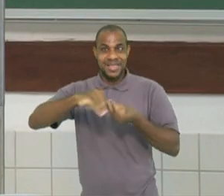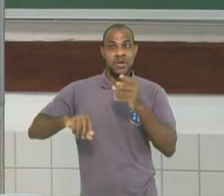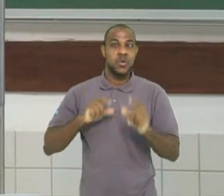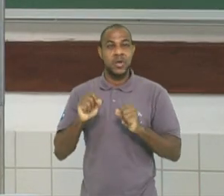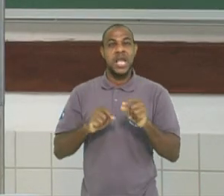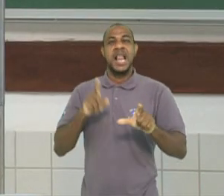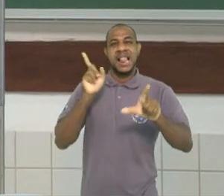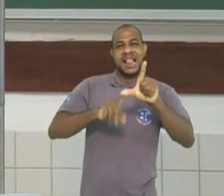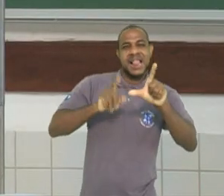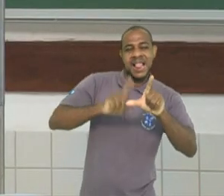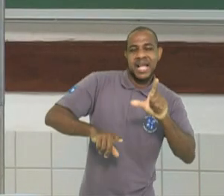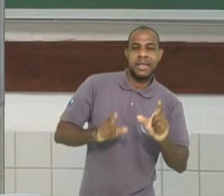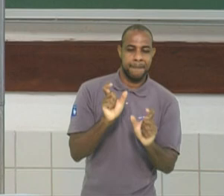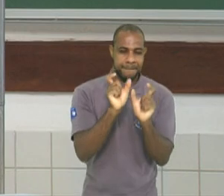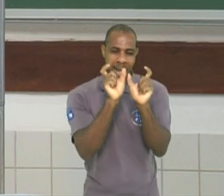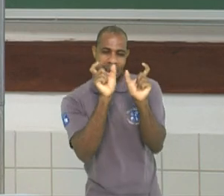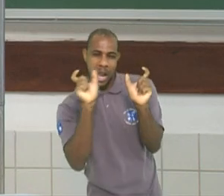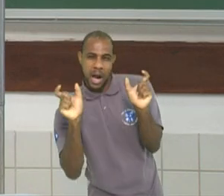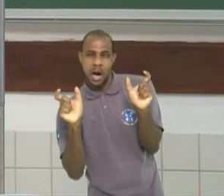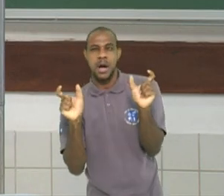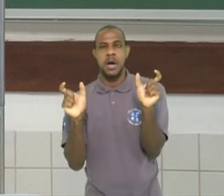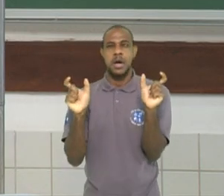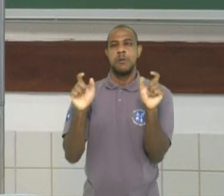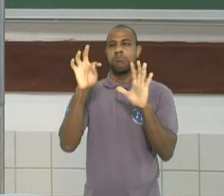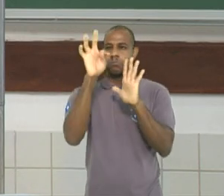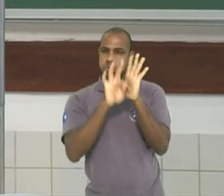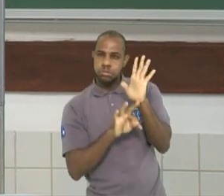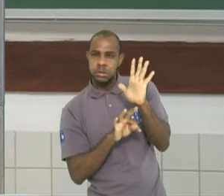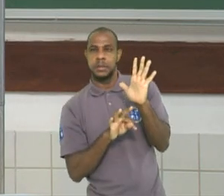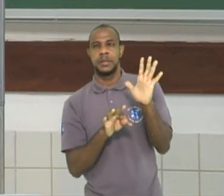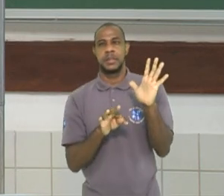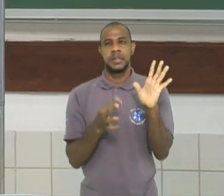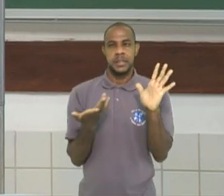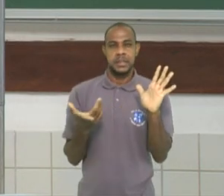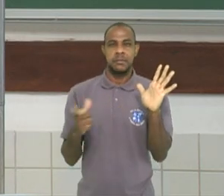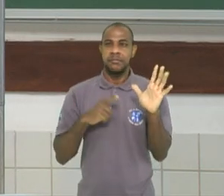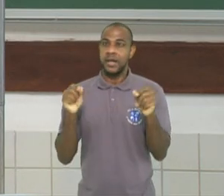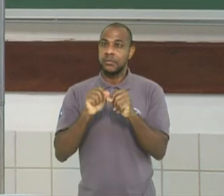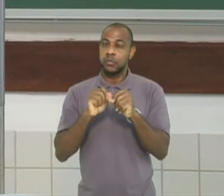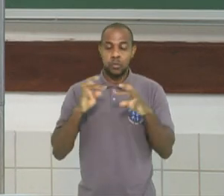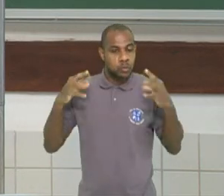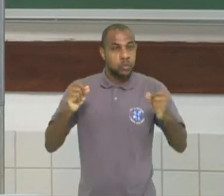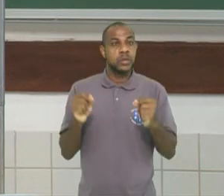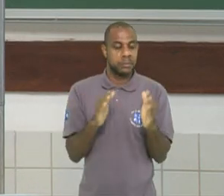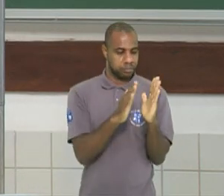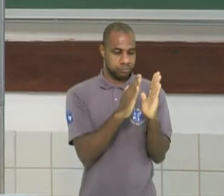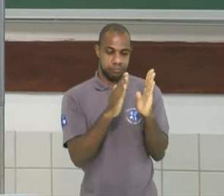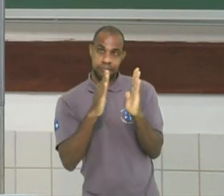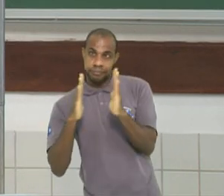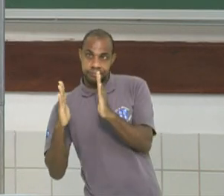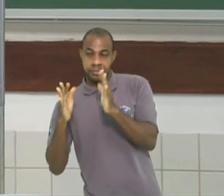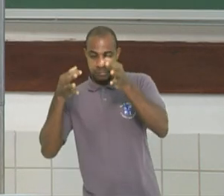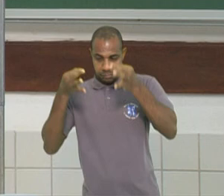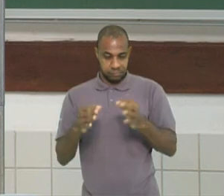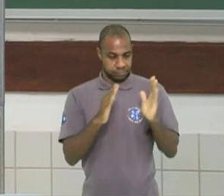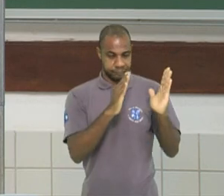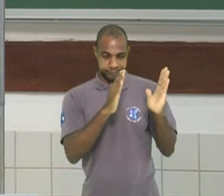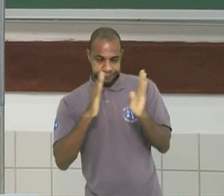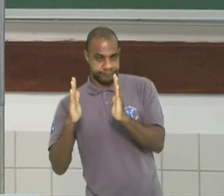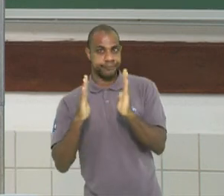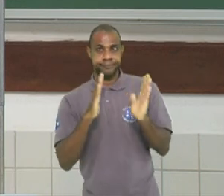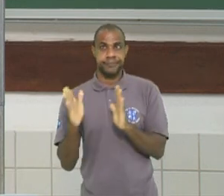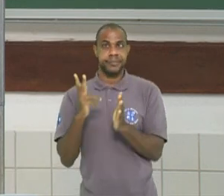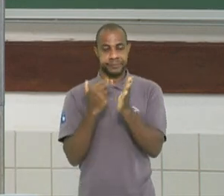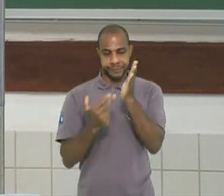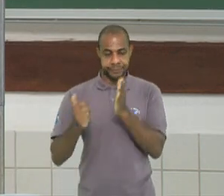de letras de palavras de texto e você faz tudo isso seguindo uma sequência de desenhos Olha que